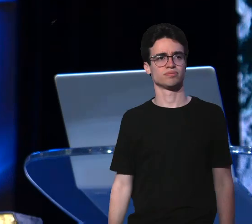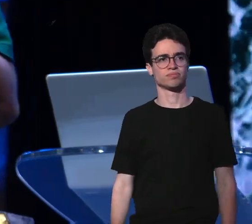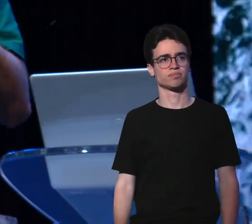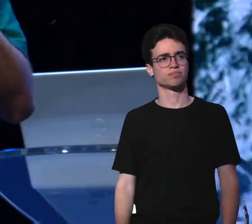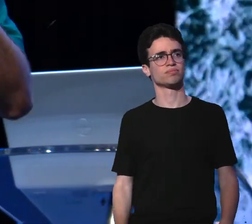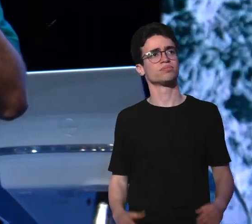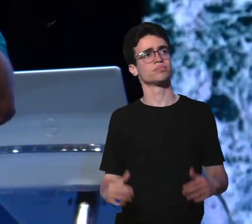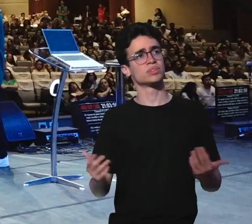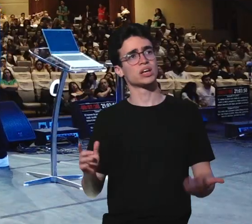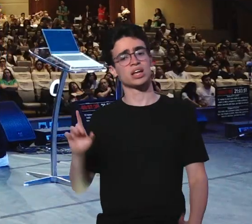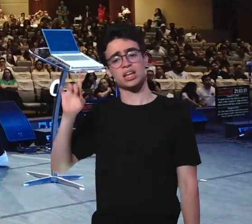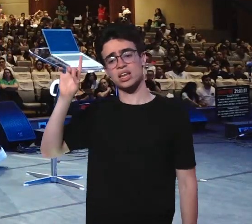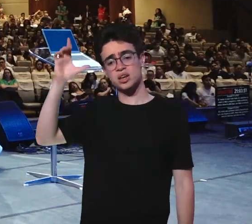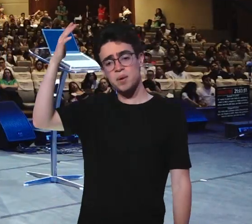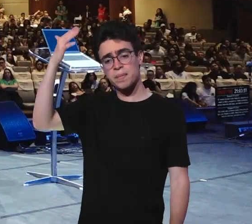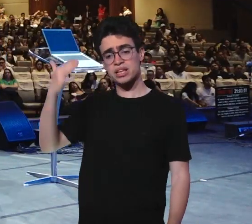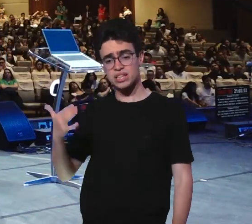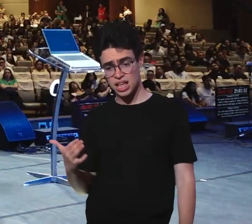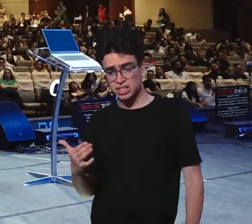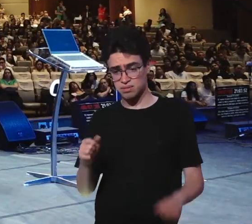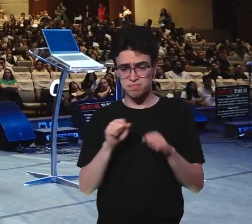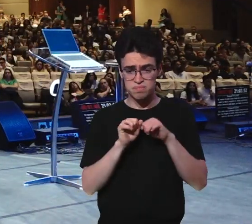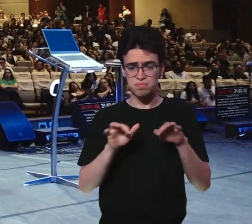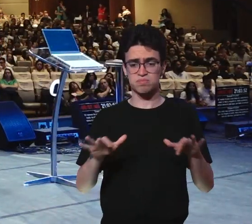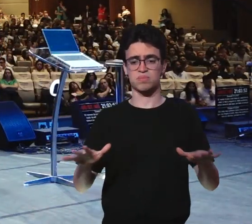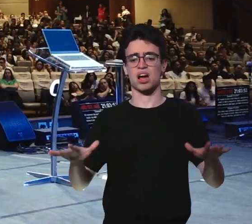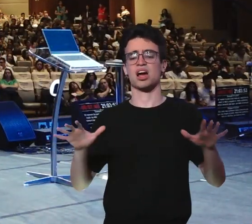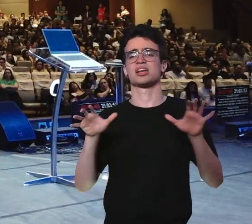Quando a presença de Deus vem, é assim.